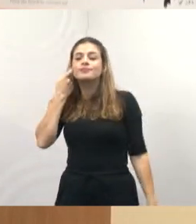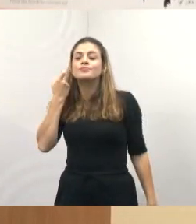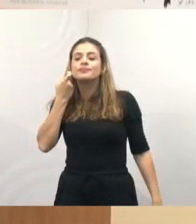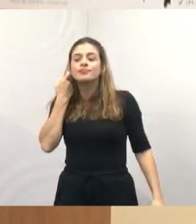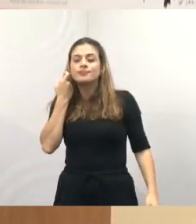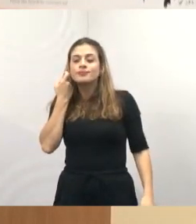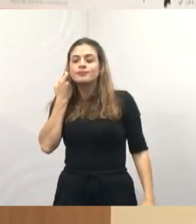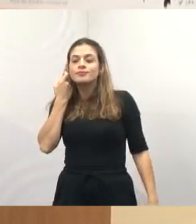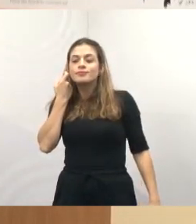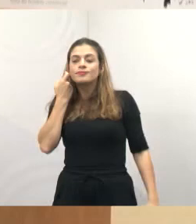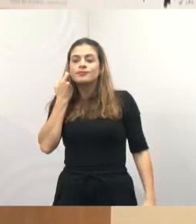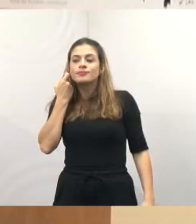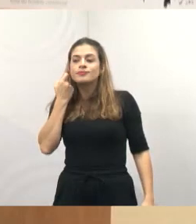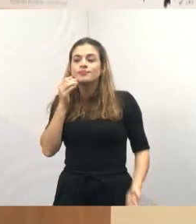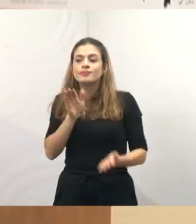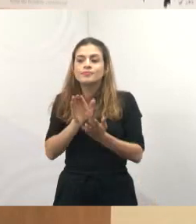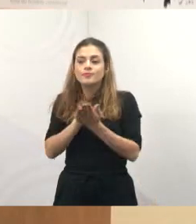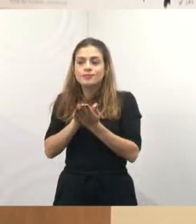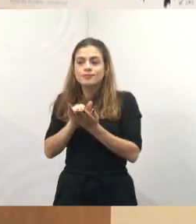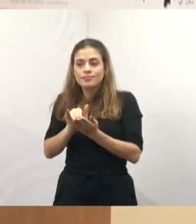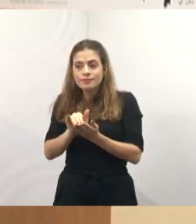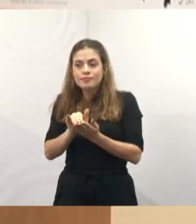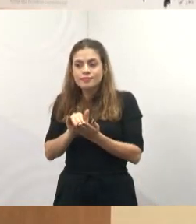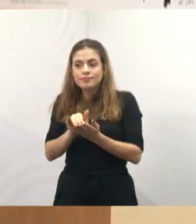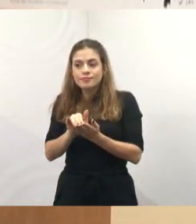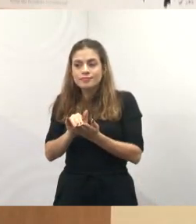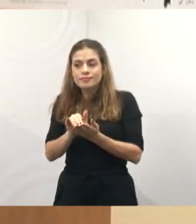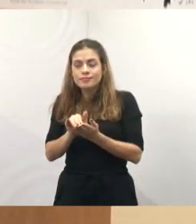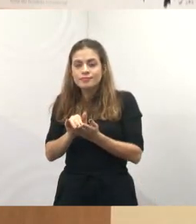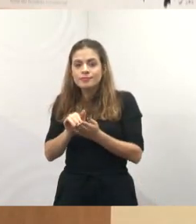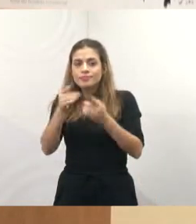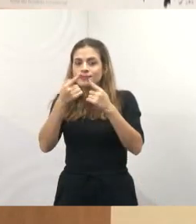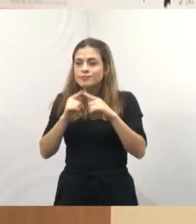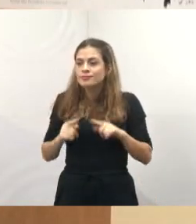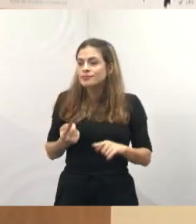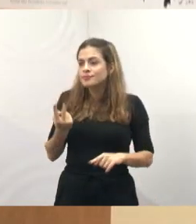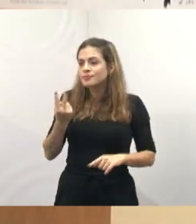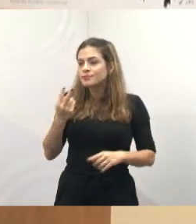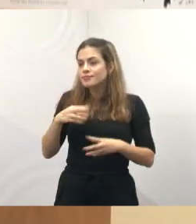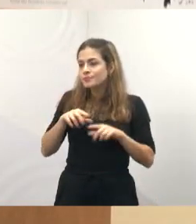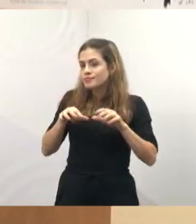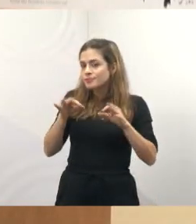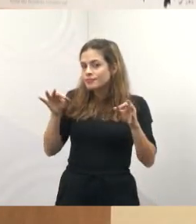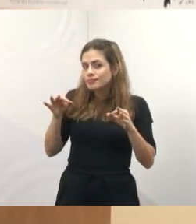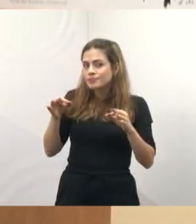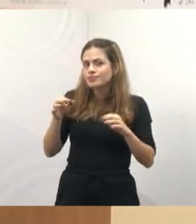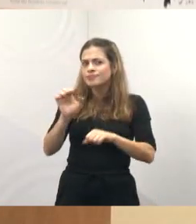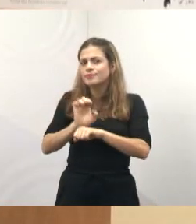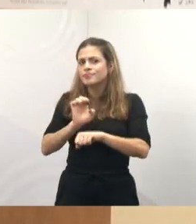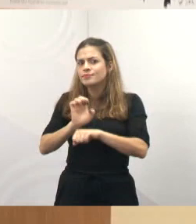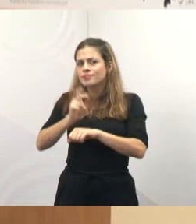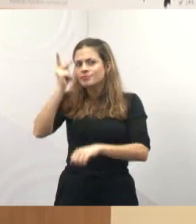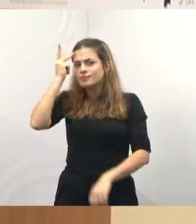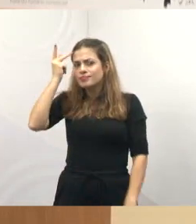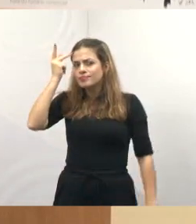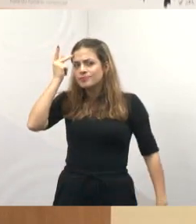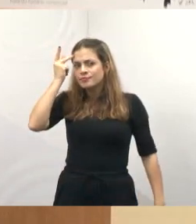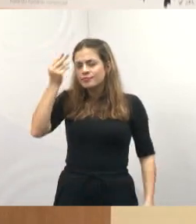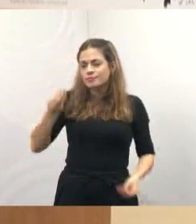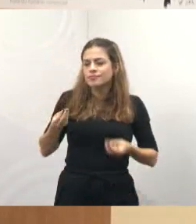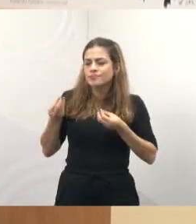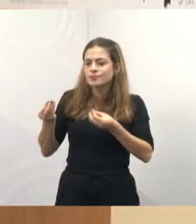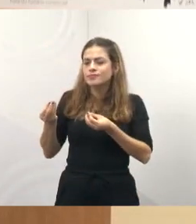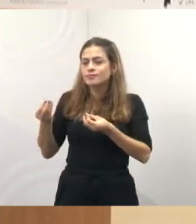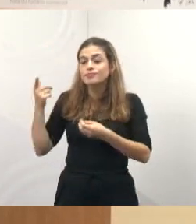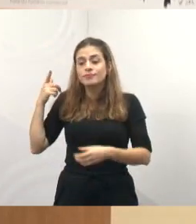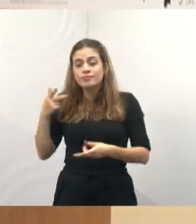sexta-feira Jacareí estará concorrendo a 2 prêmios dados pelo governo do Estado de São Paulo. E o governo do Estado de São Paulo